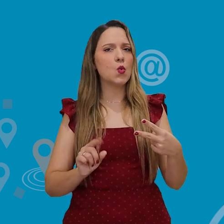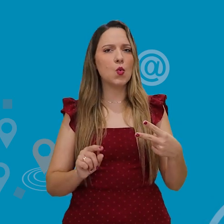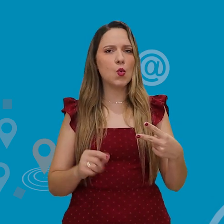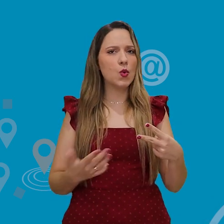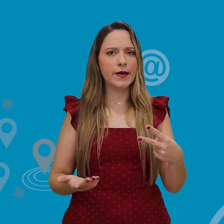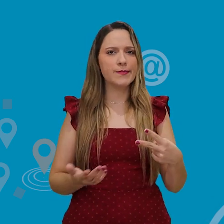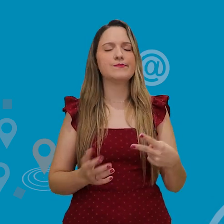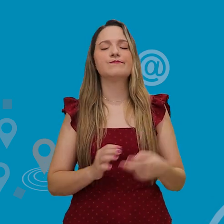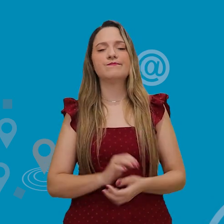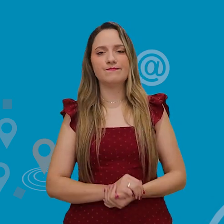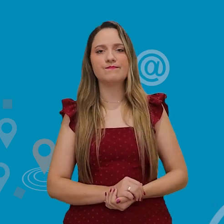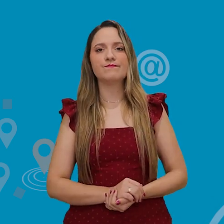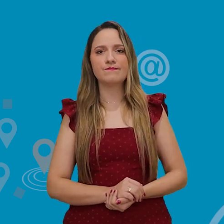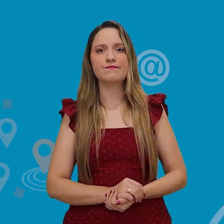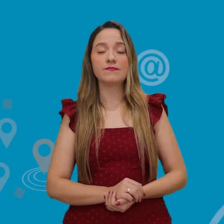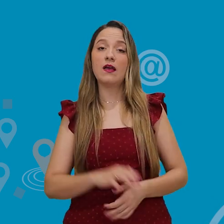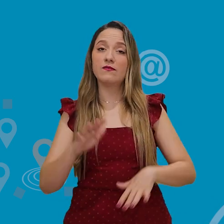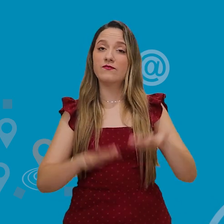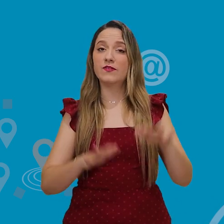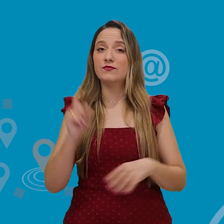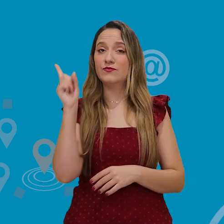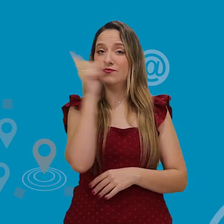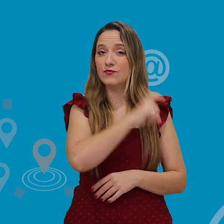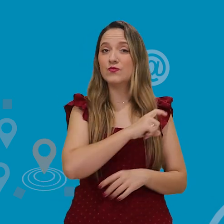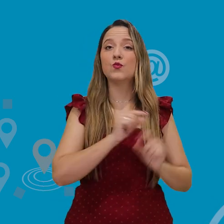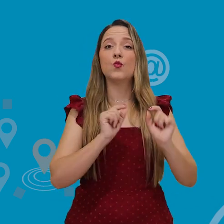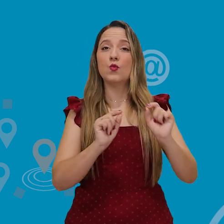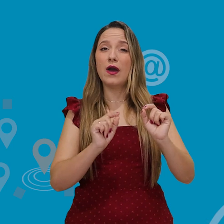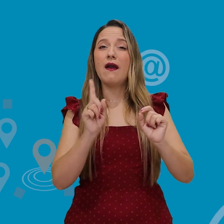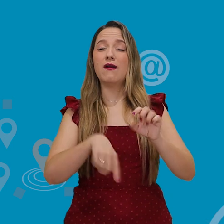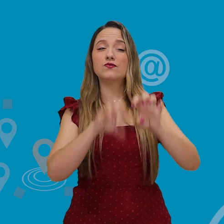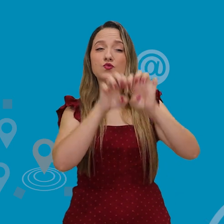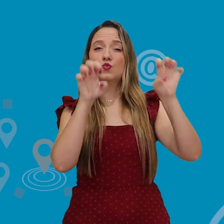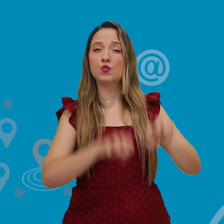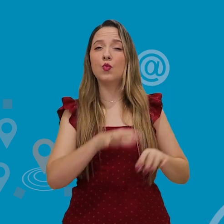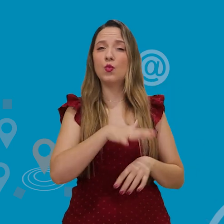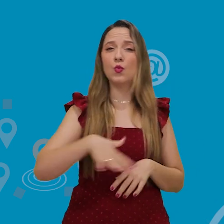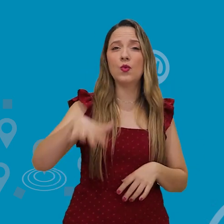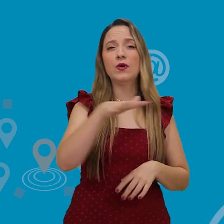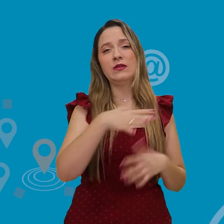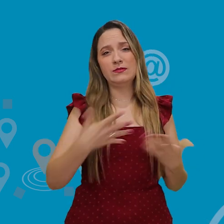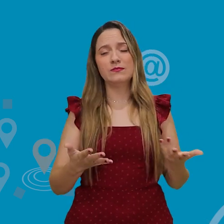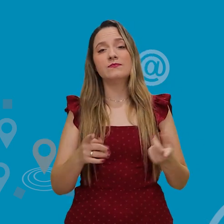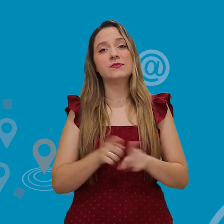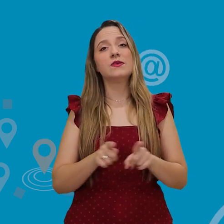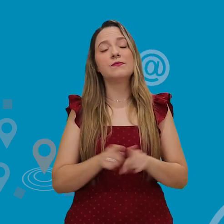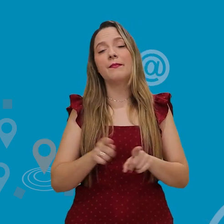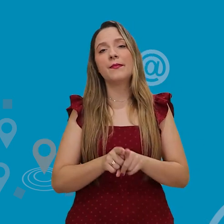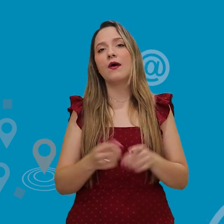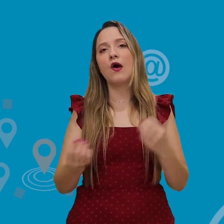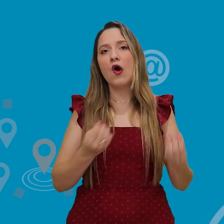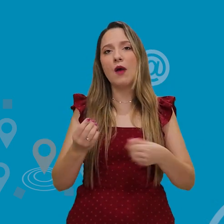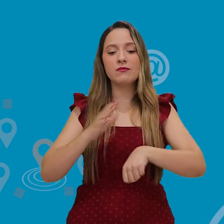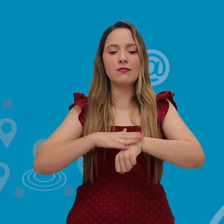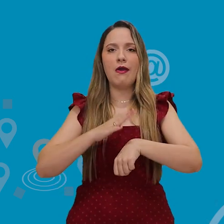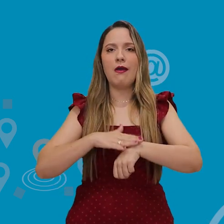O segundo ponto, eu acredito que às vezes dificulta em termos da infraestrutura é o tempo